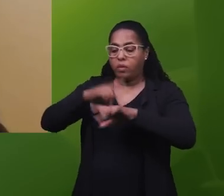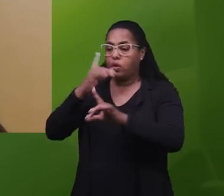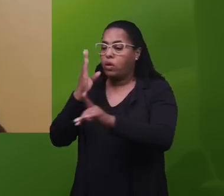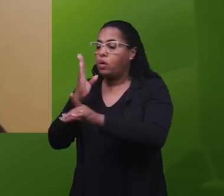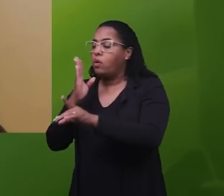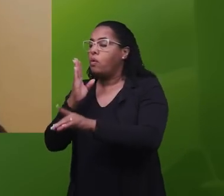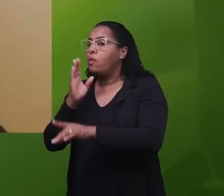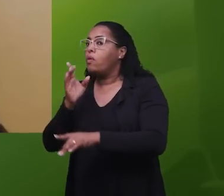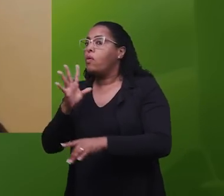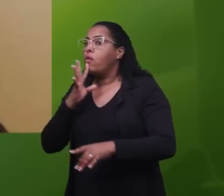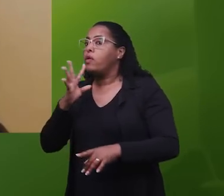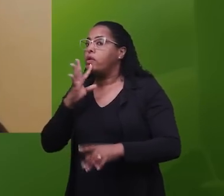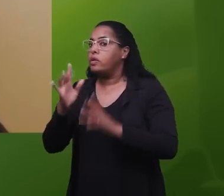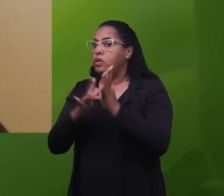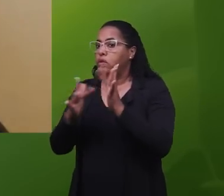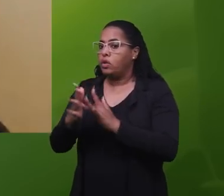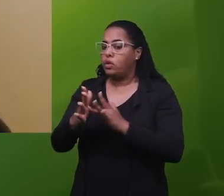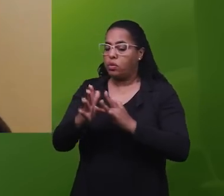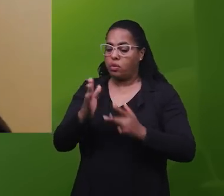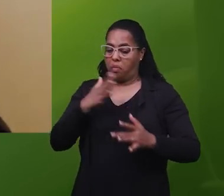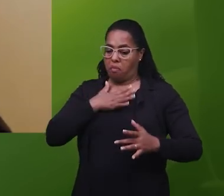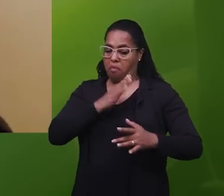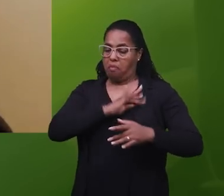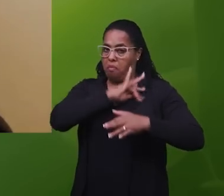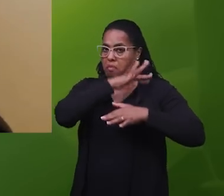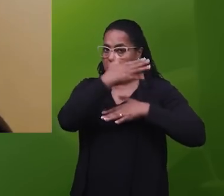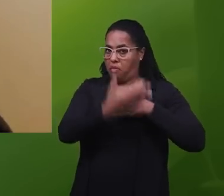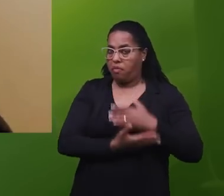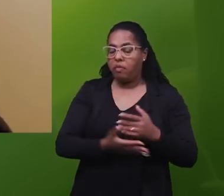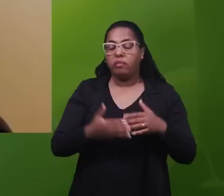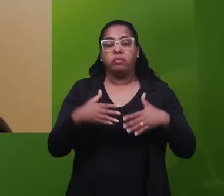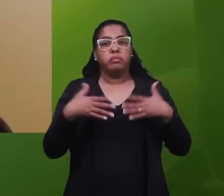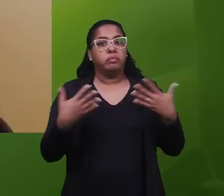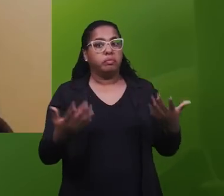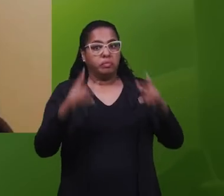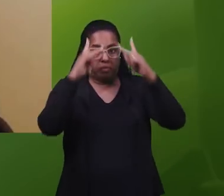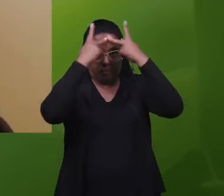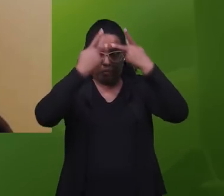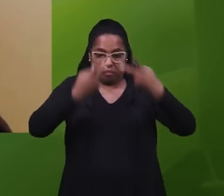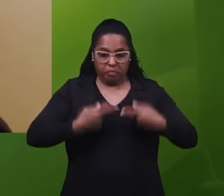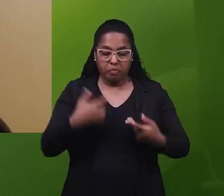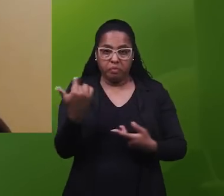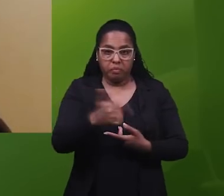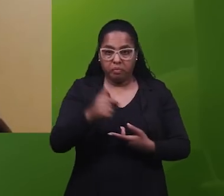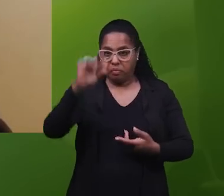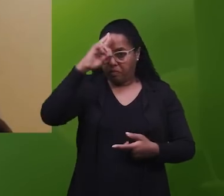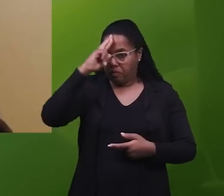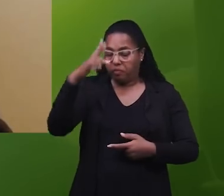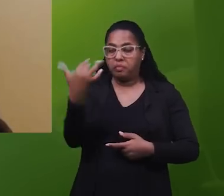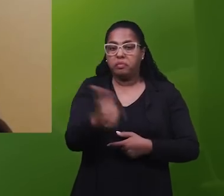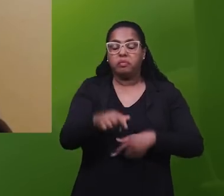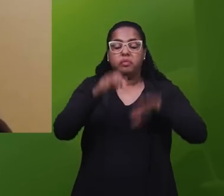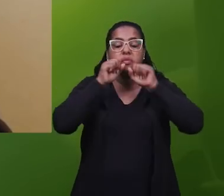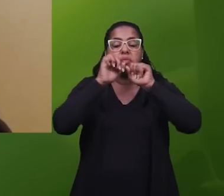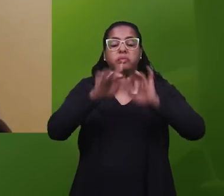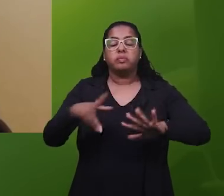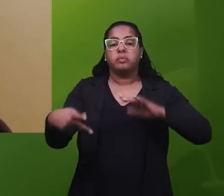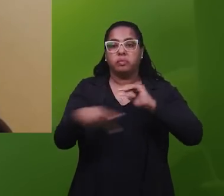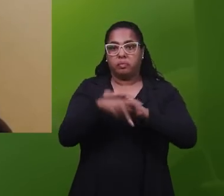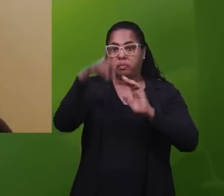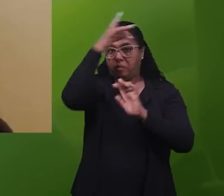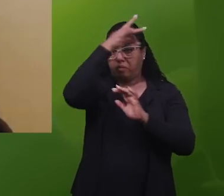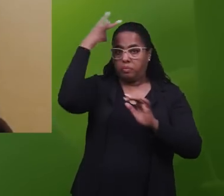o meu coração ficou cheio. Então, o homem que não tem o Senhor, não tem a bênção do Espírito